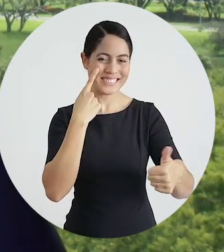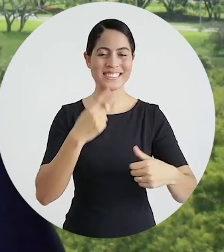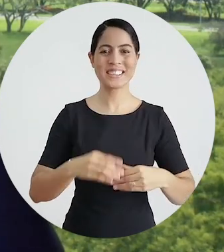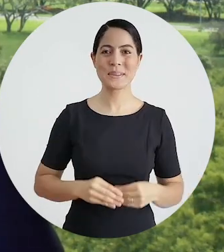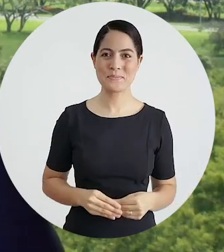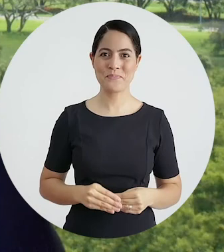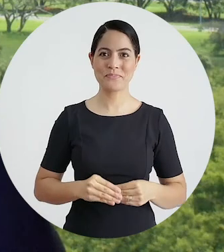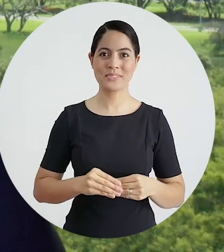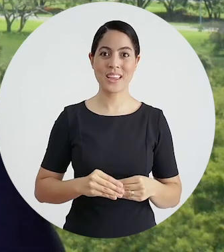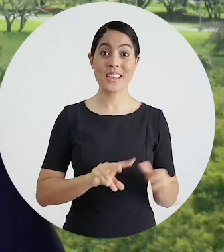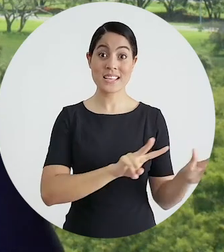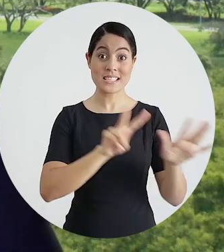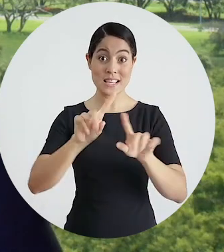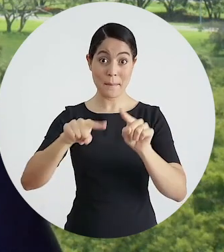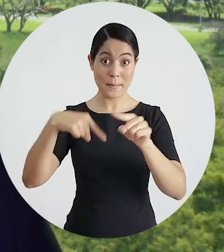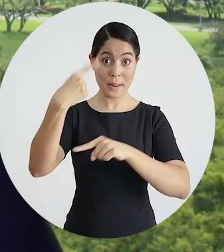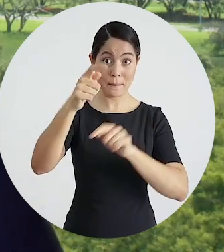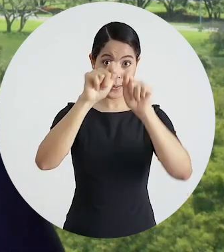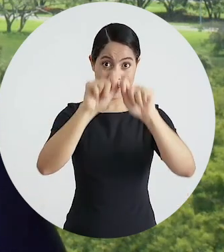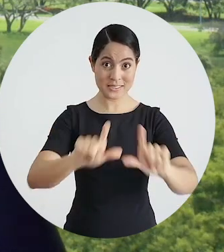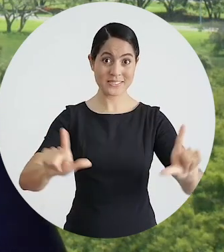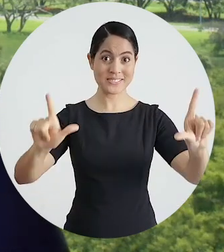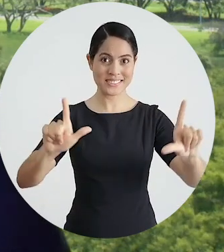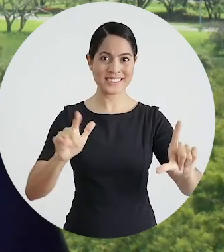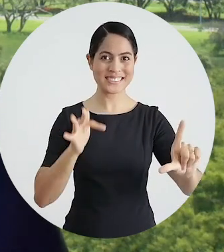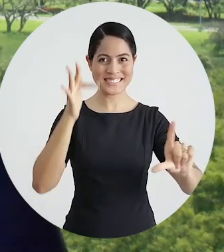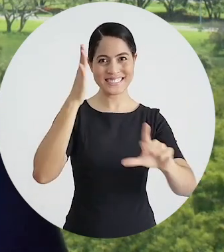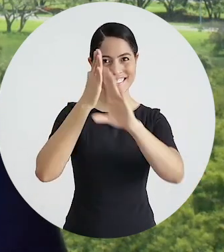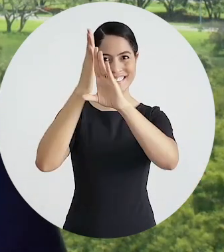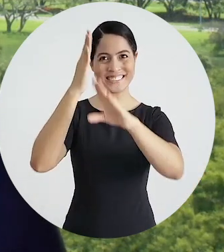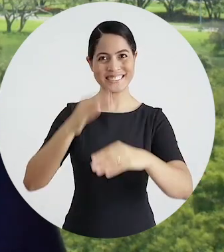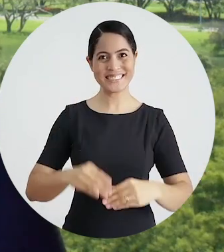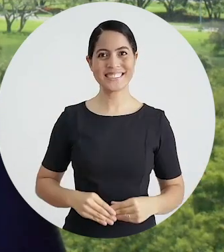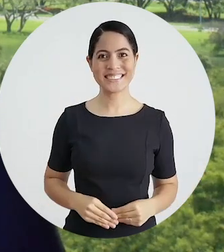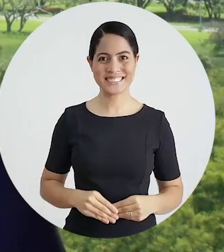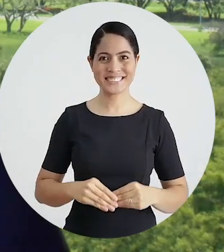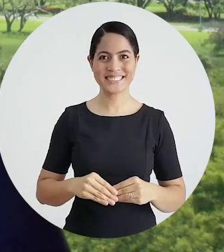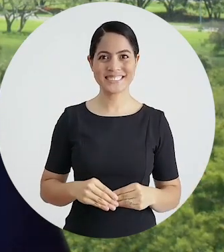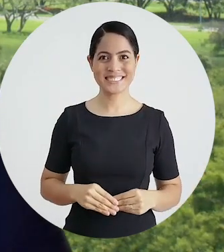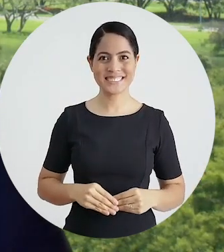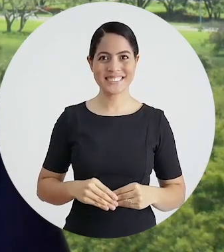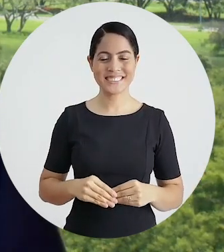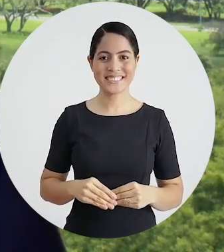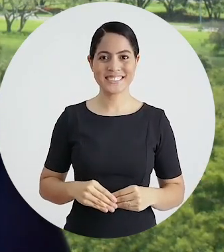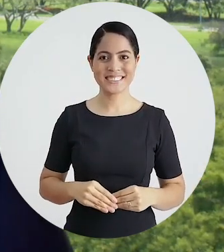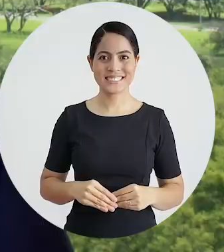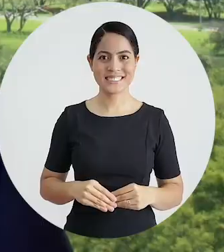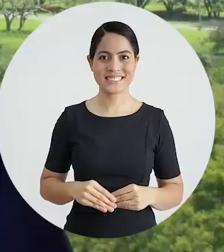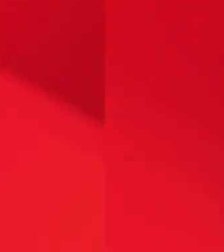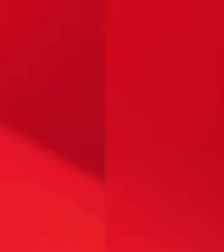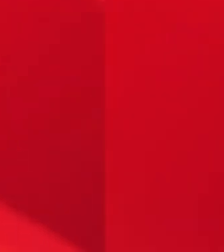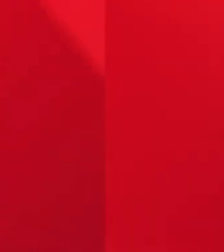não deixe de seguir a gente nas redes sociais. Nos vemos na próxima semana. Até lá!